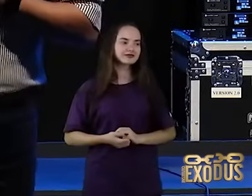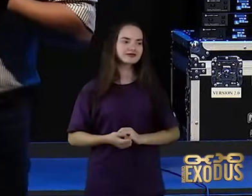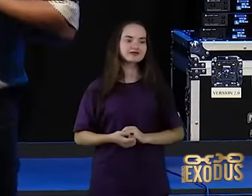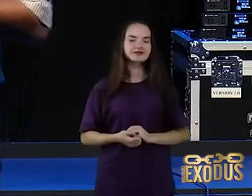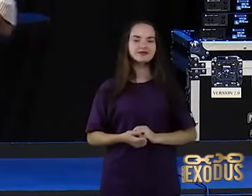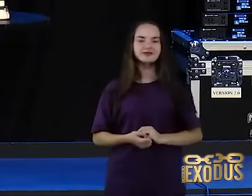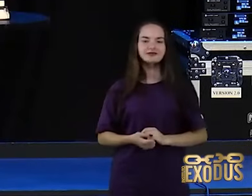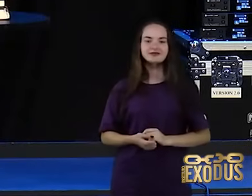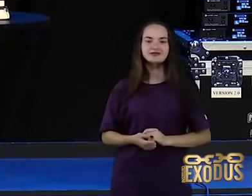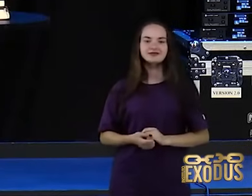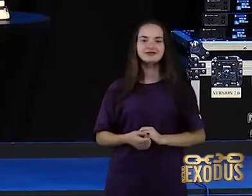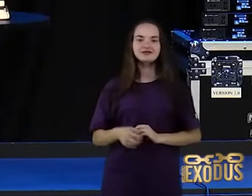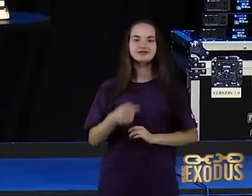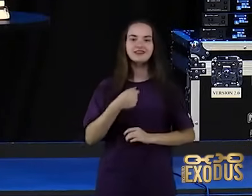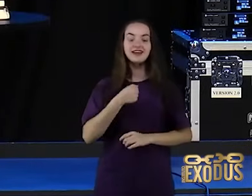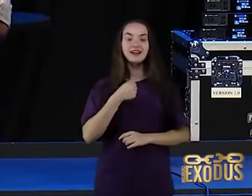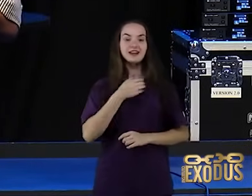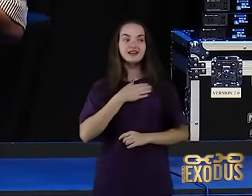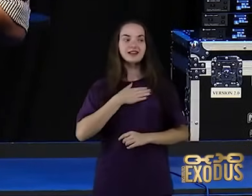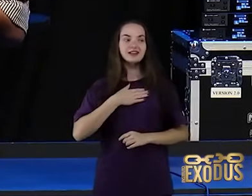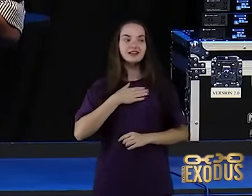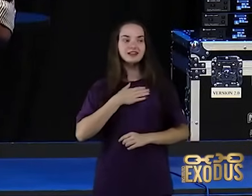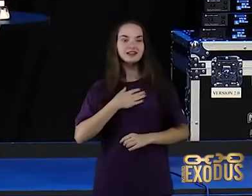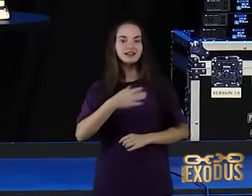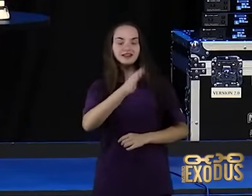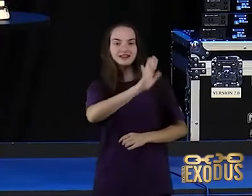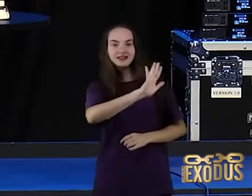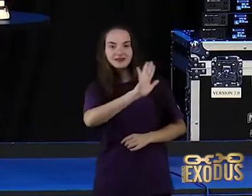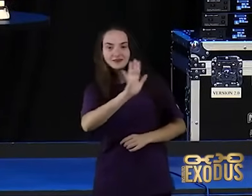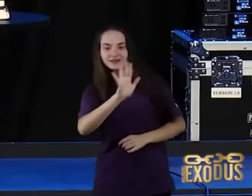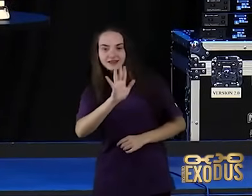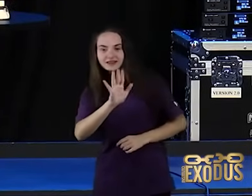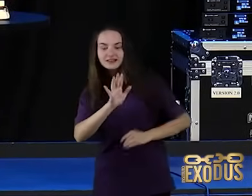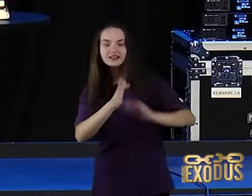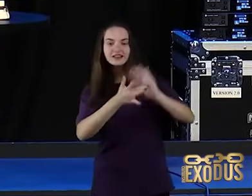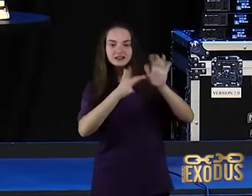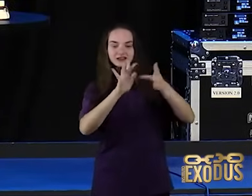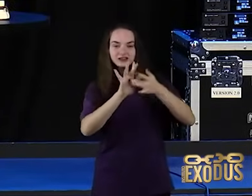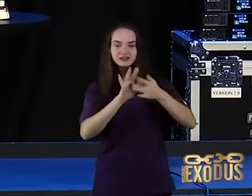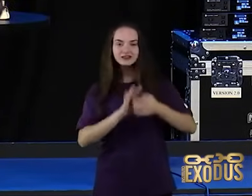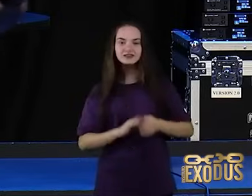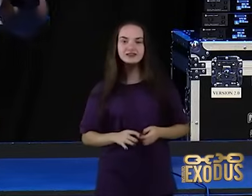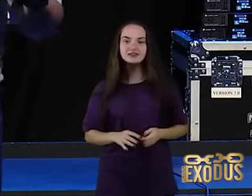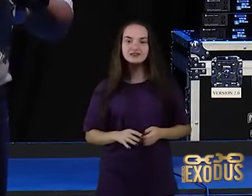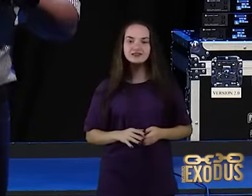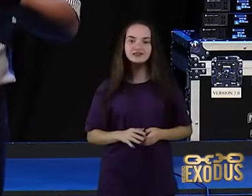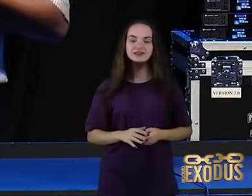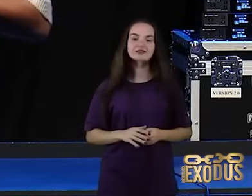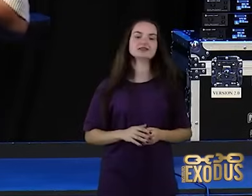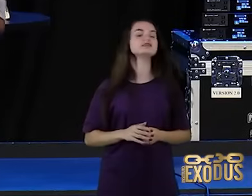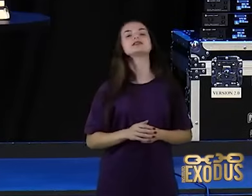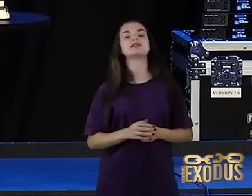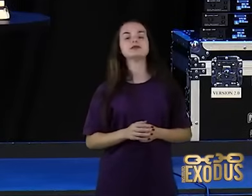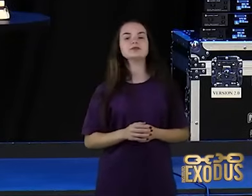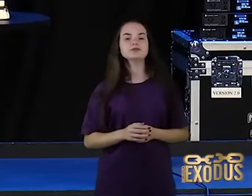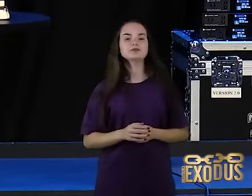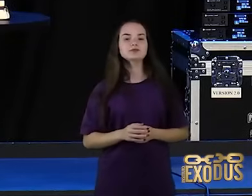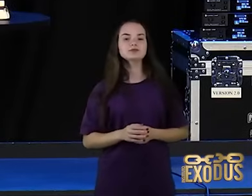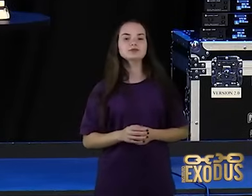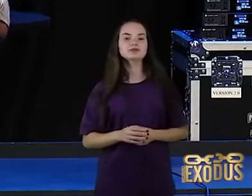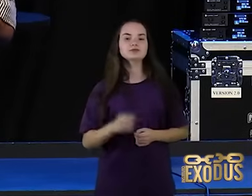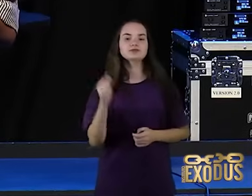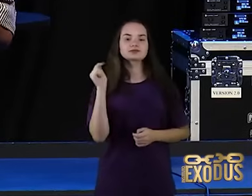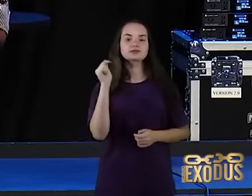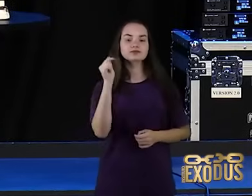na de Jesus Ele também faz uma promessa para homem que estava do lado dele